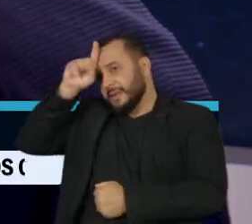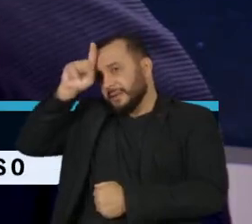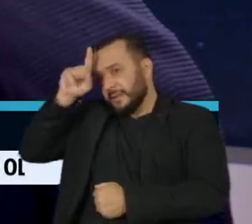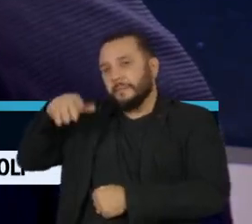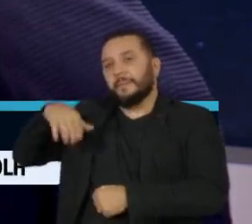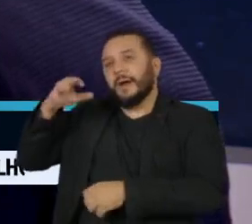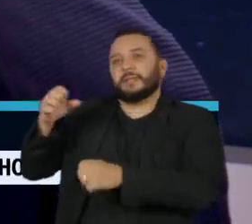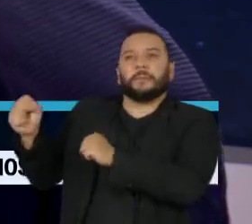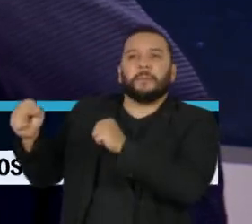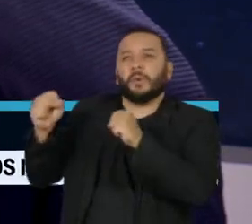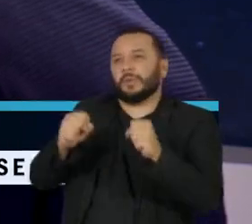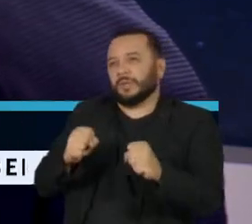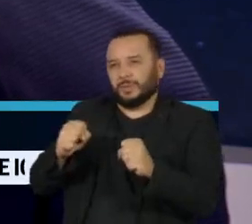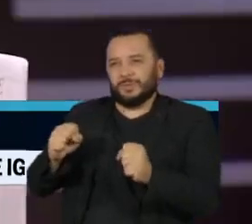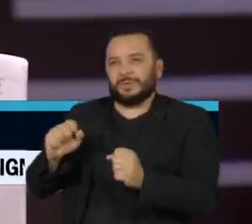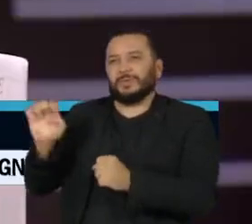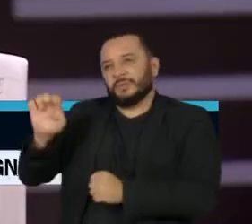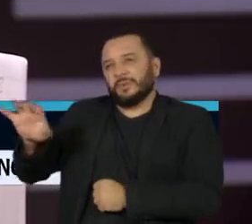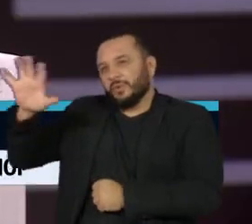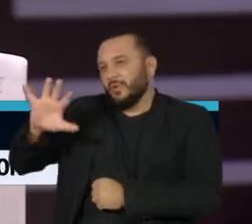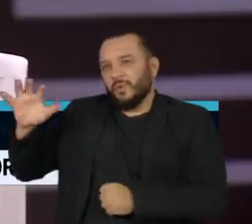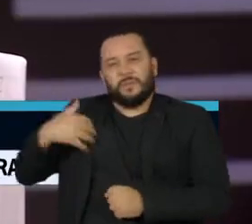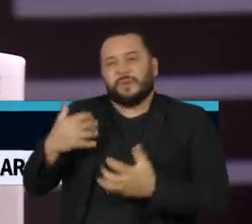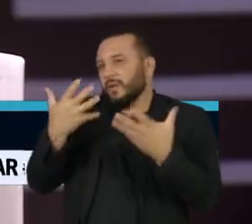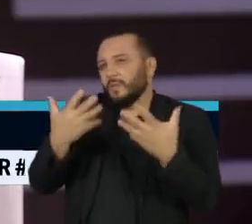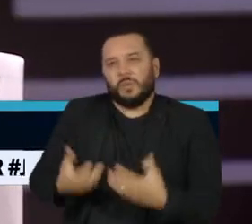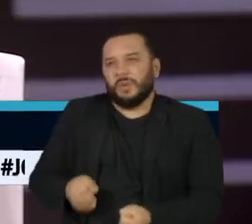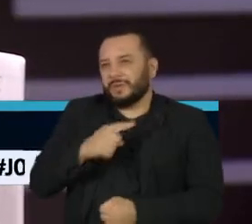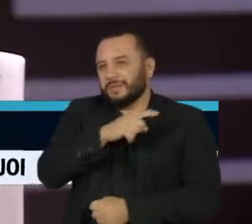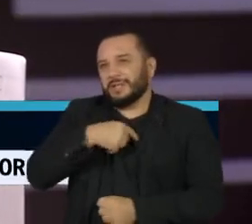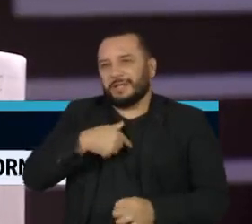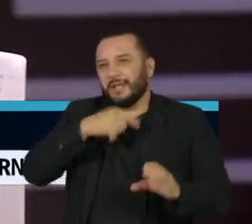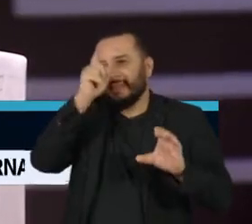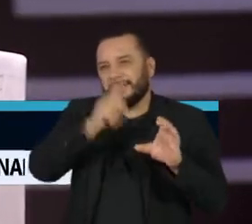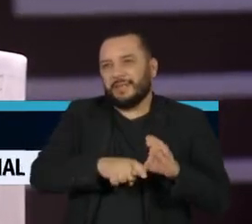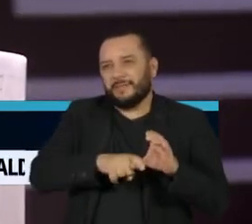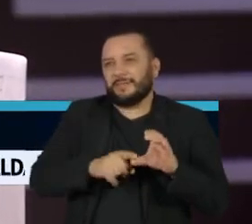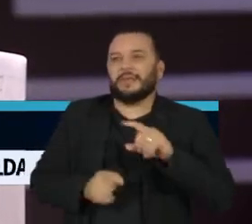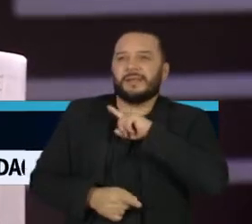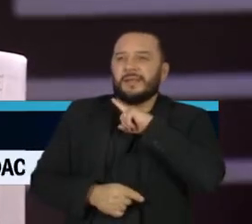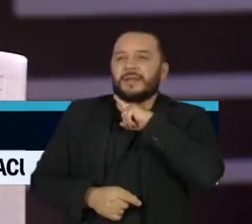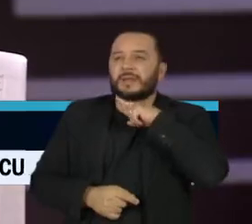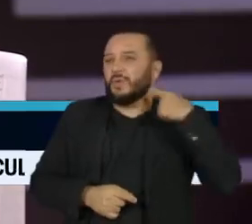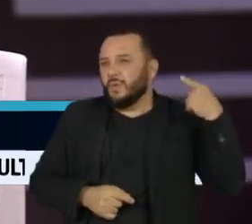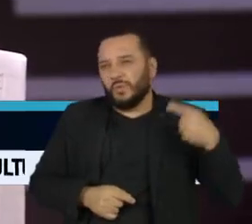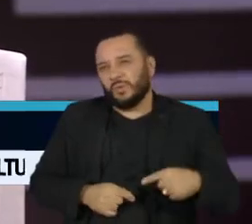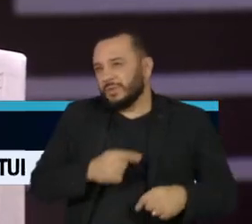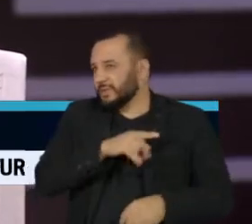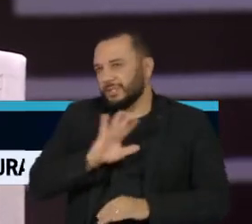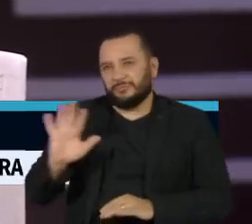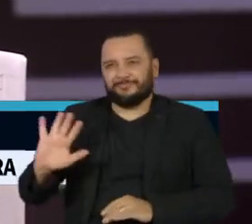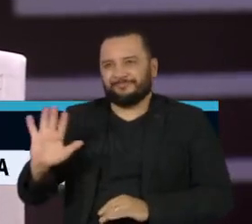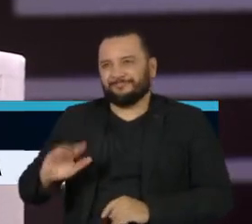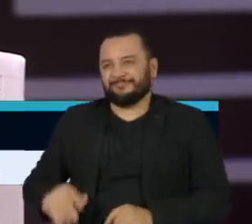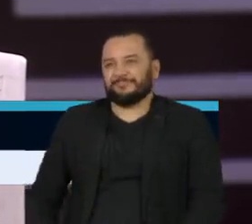poderoso da Europa hoje, se posiciona em relação a não depender mais de nenhum tipo de fonte de energia que venha da Rússia.